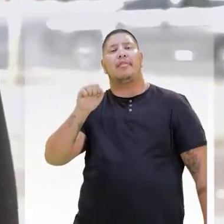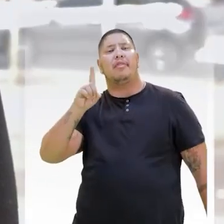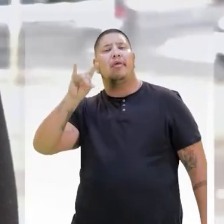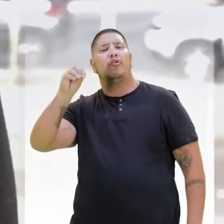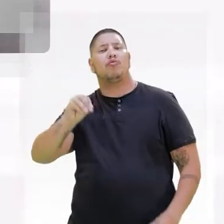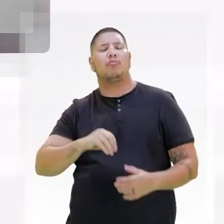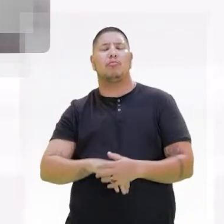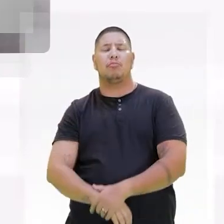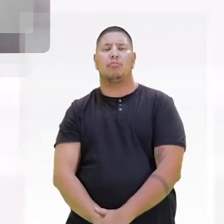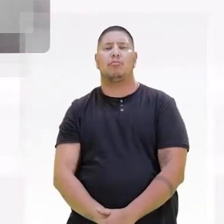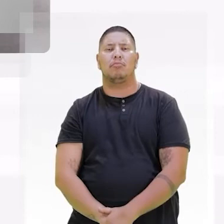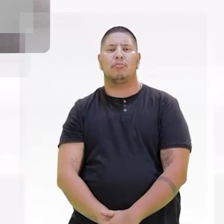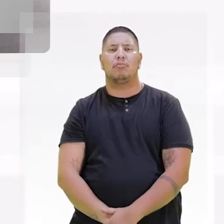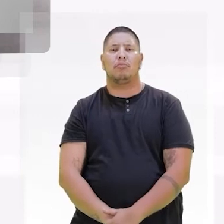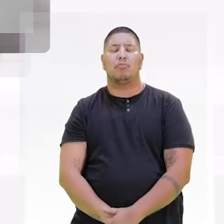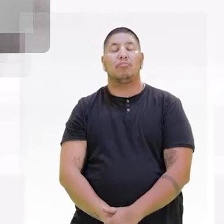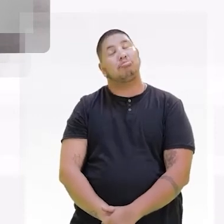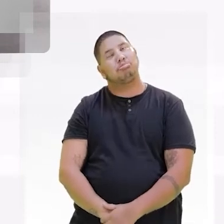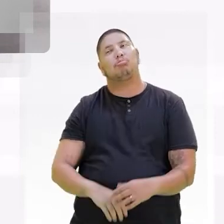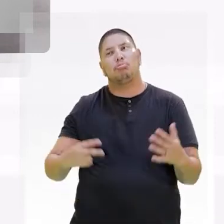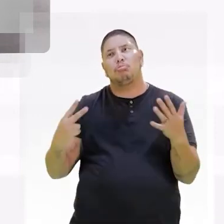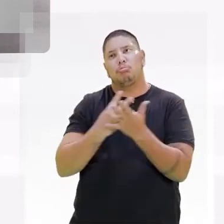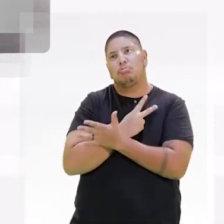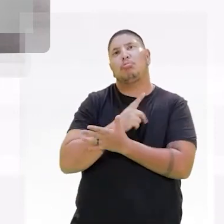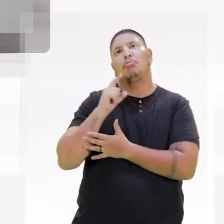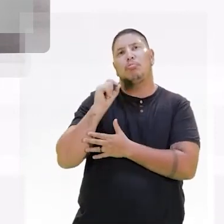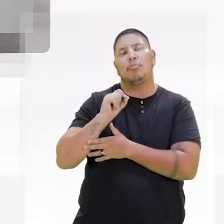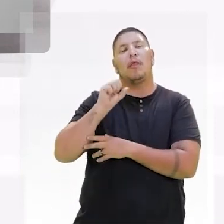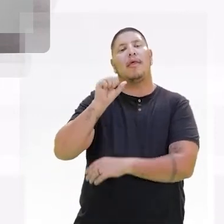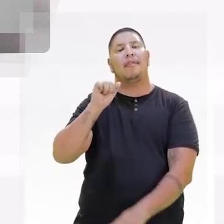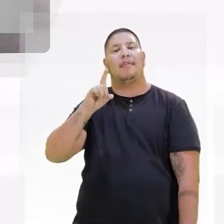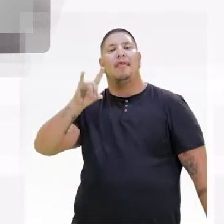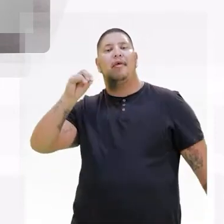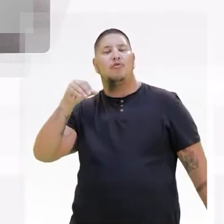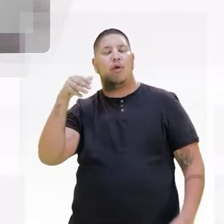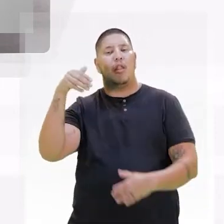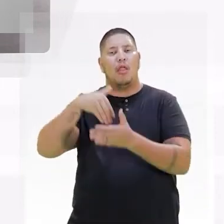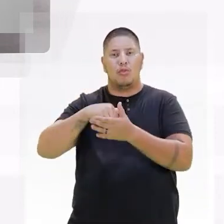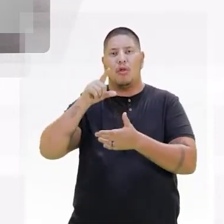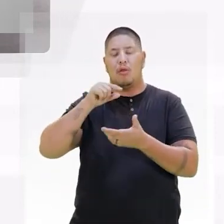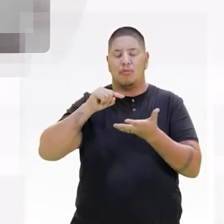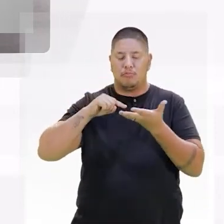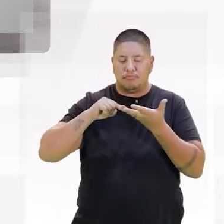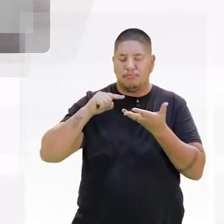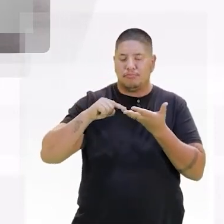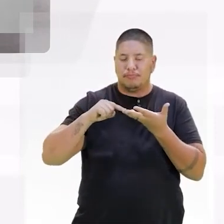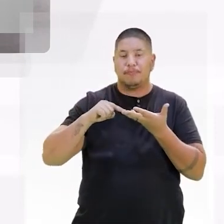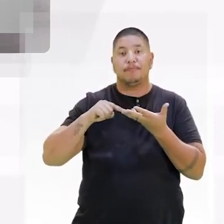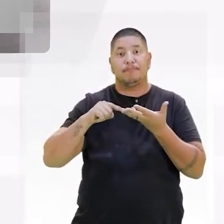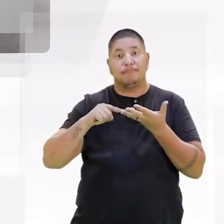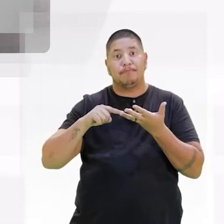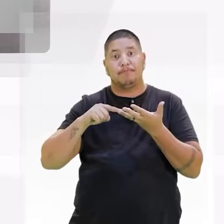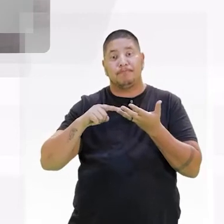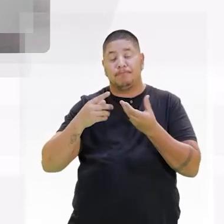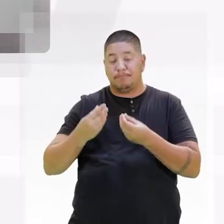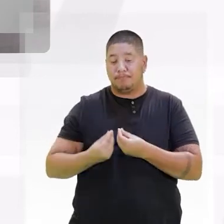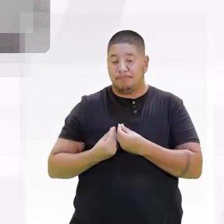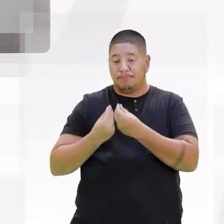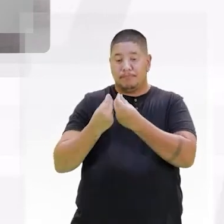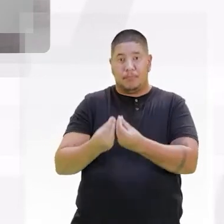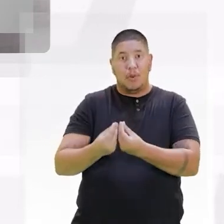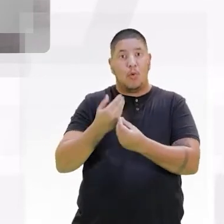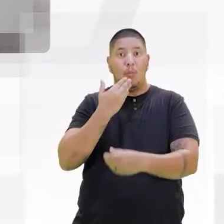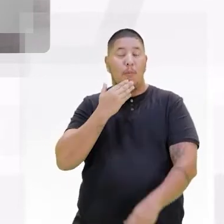eleitoral? As situações que podem ser consideradas assédio eleitoral são as seguintes: conceder